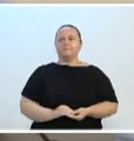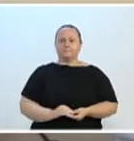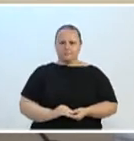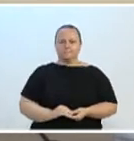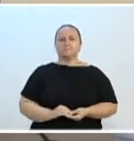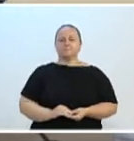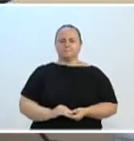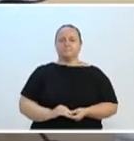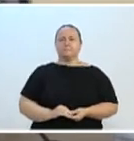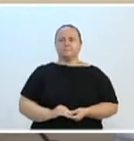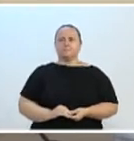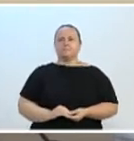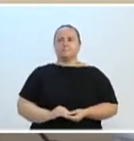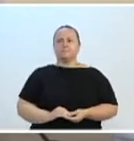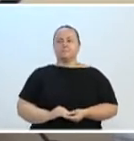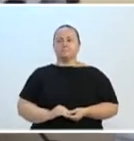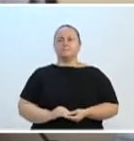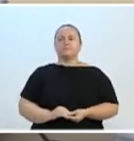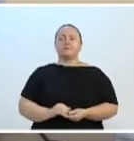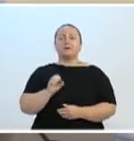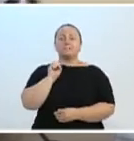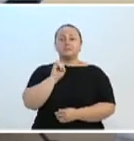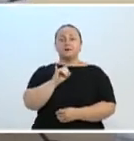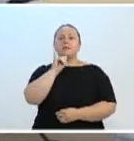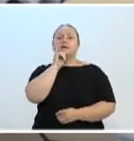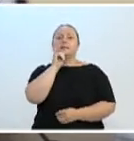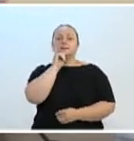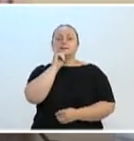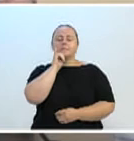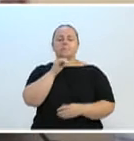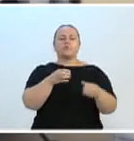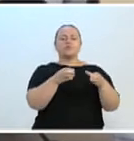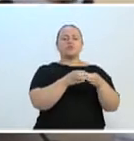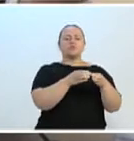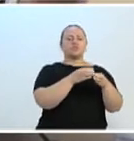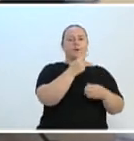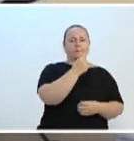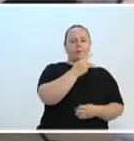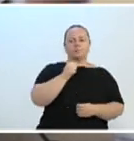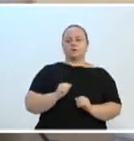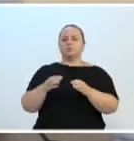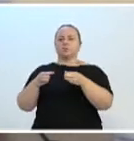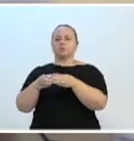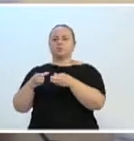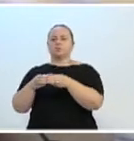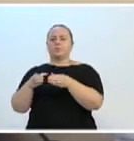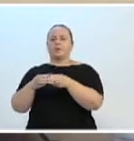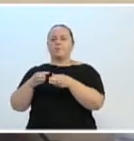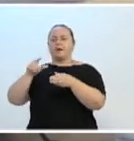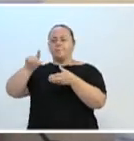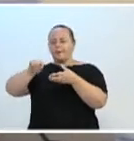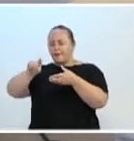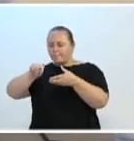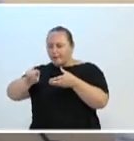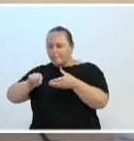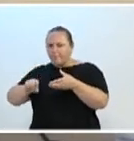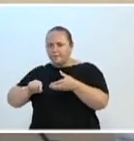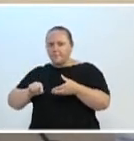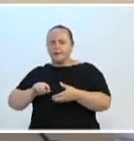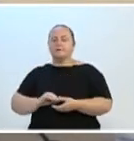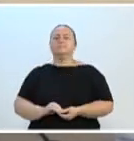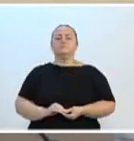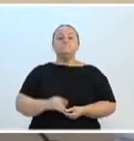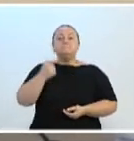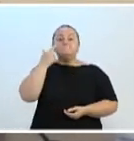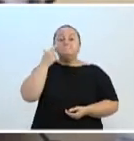avulsa. Se houver maioria, né, tiver 8 votos em relação à chapa 1 é vencedora. Se tiver algum problema em relação